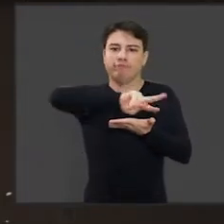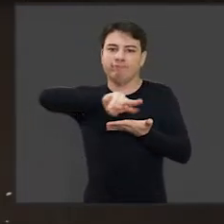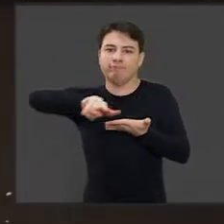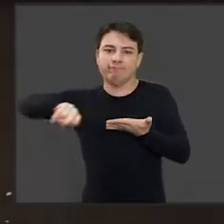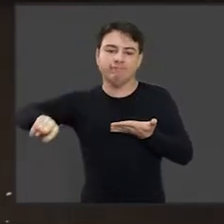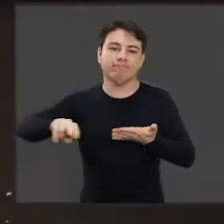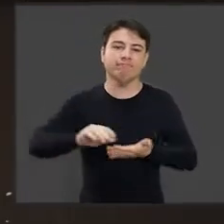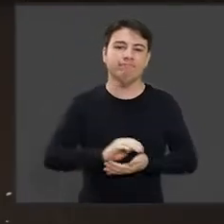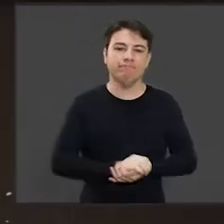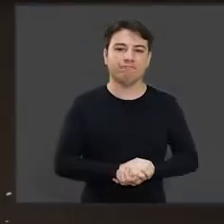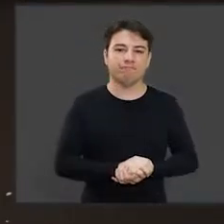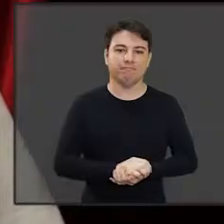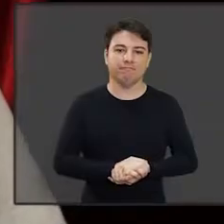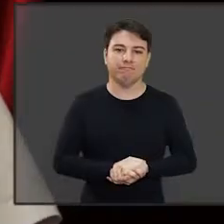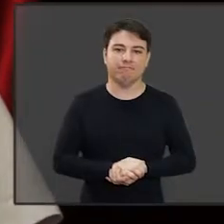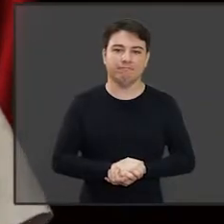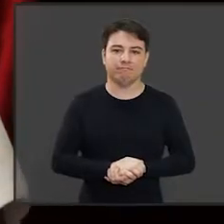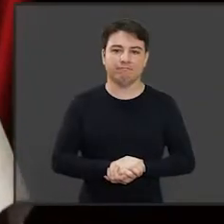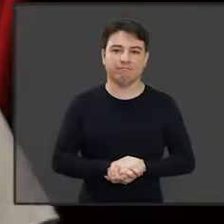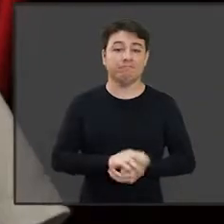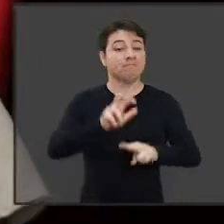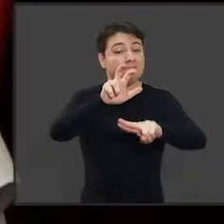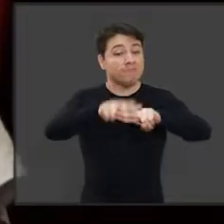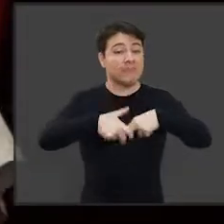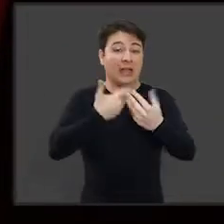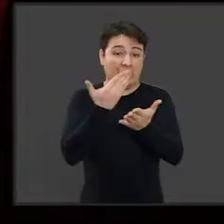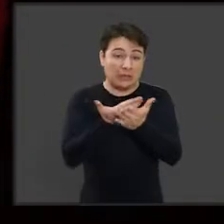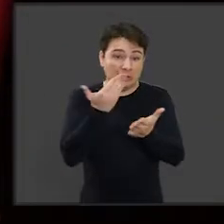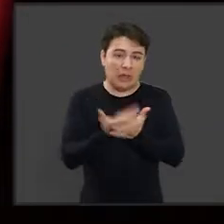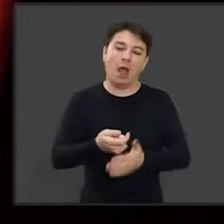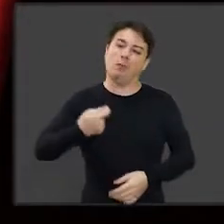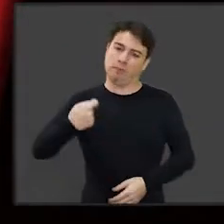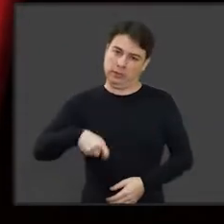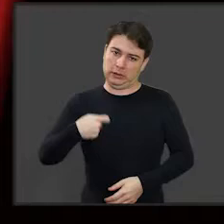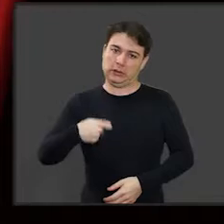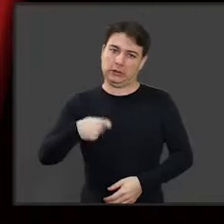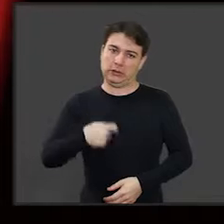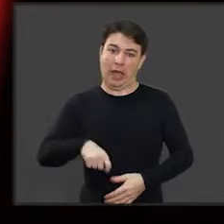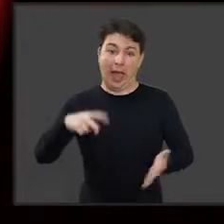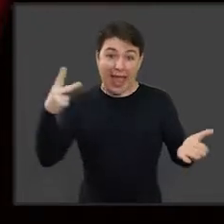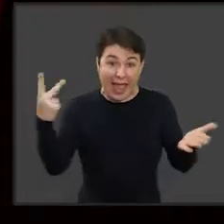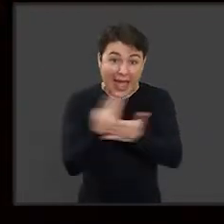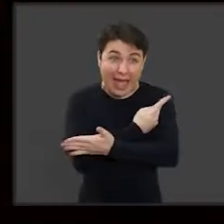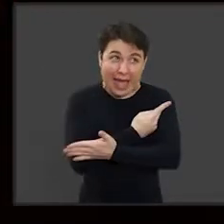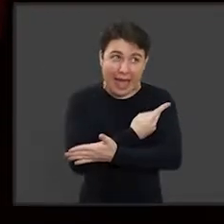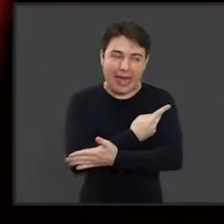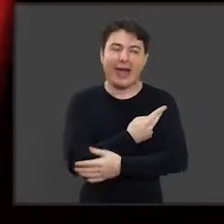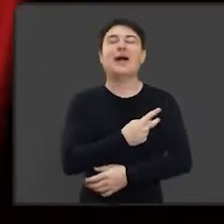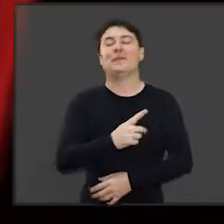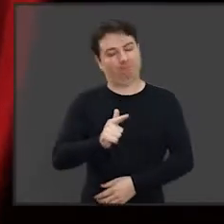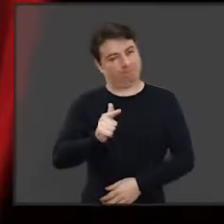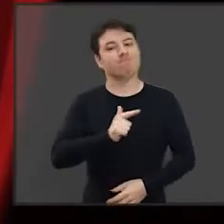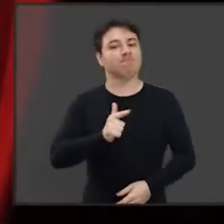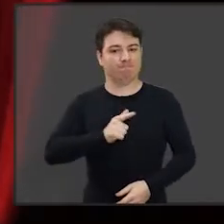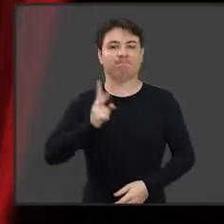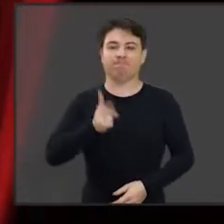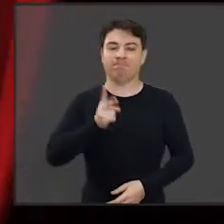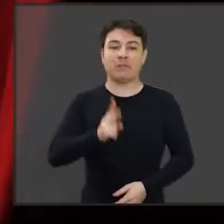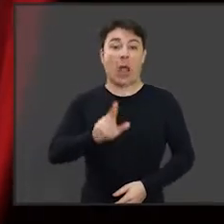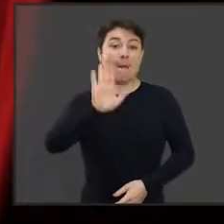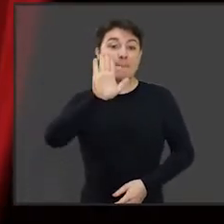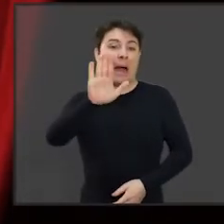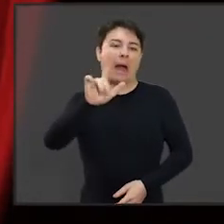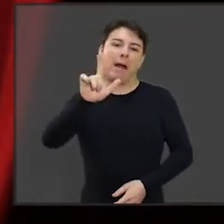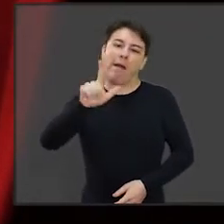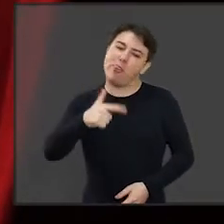fantasia, ou num gênero detetive. E para isso a gente precisa conhecer do que a gente está fazendo, né? Sempre vai ter erro, esse é um